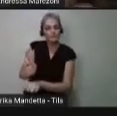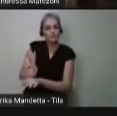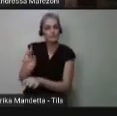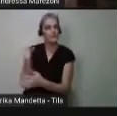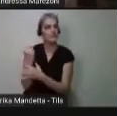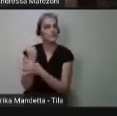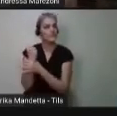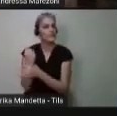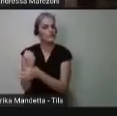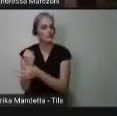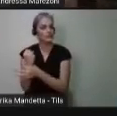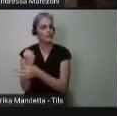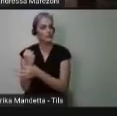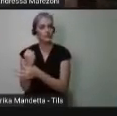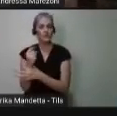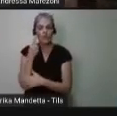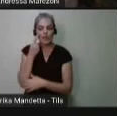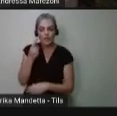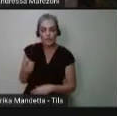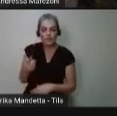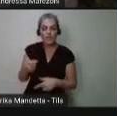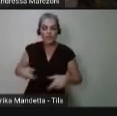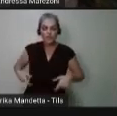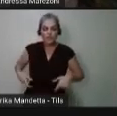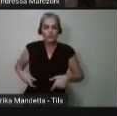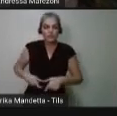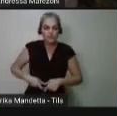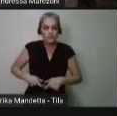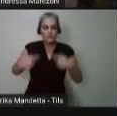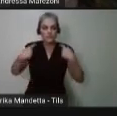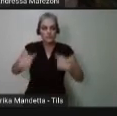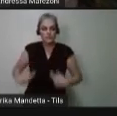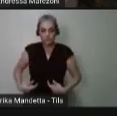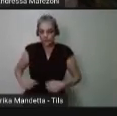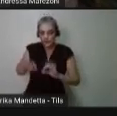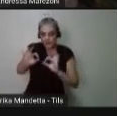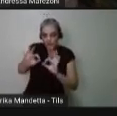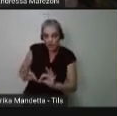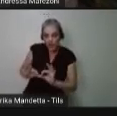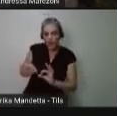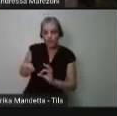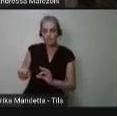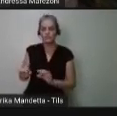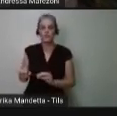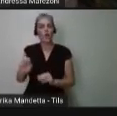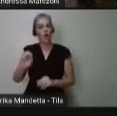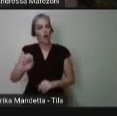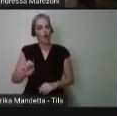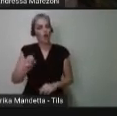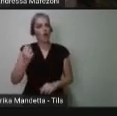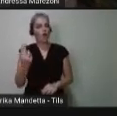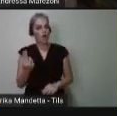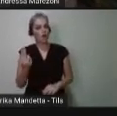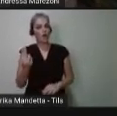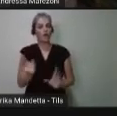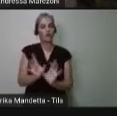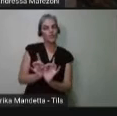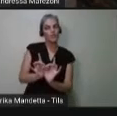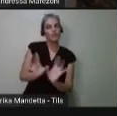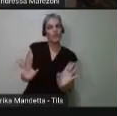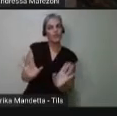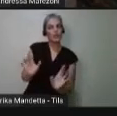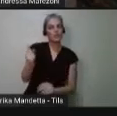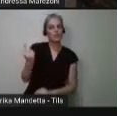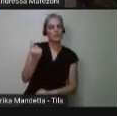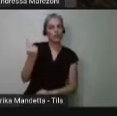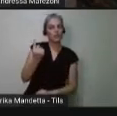estudante, afivelando o cinto, ou promovendo a independência desse estudante ao adentrar dentro do transporte